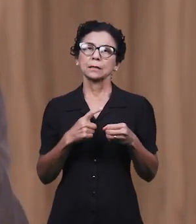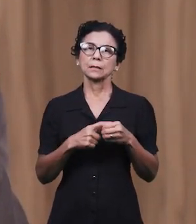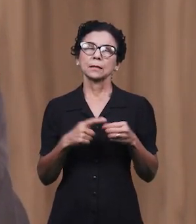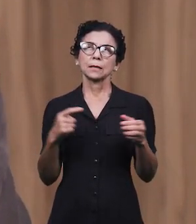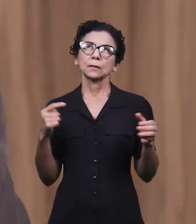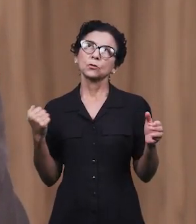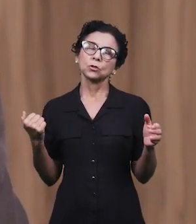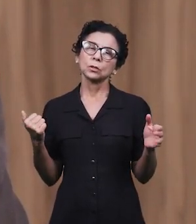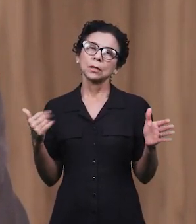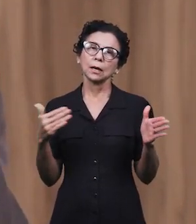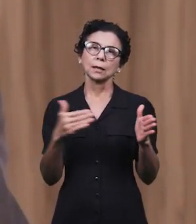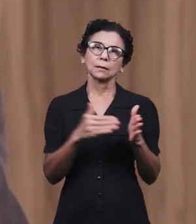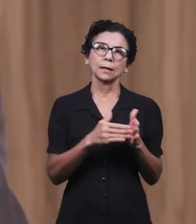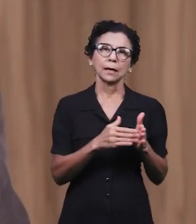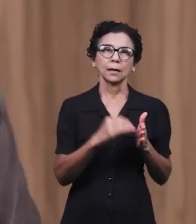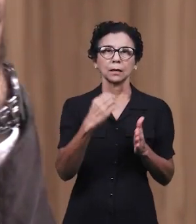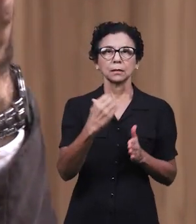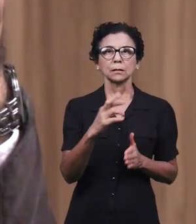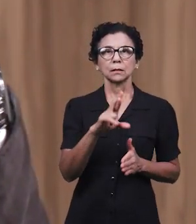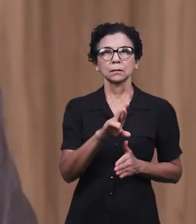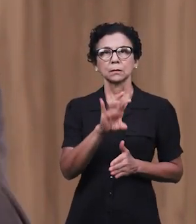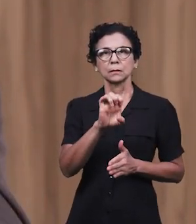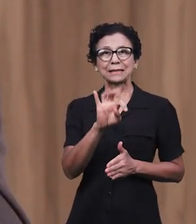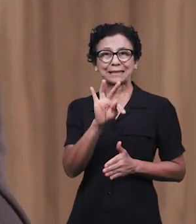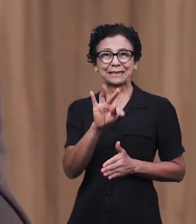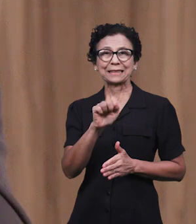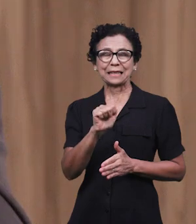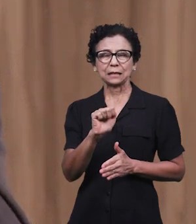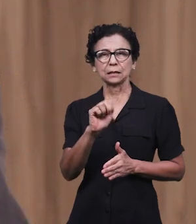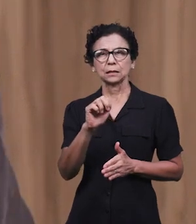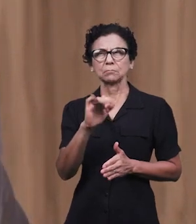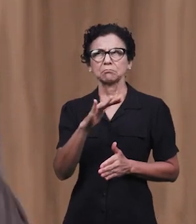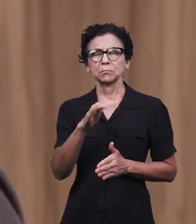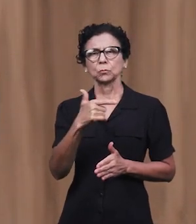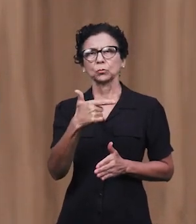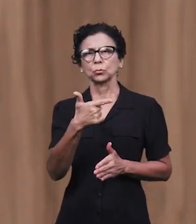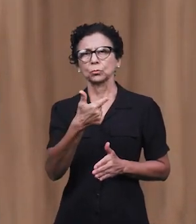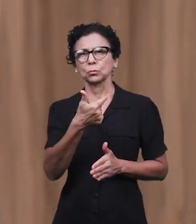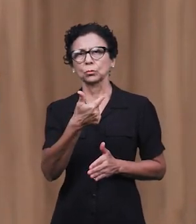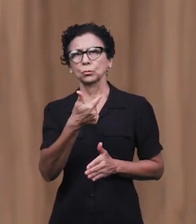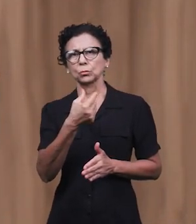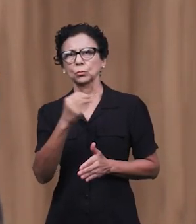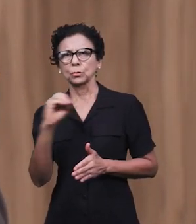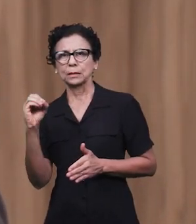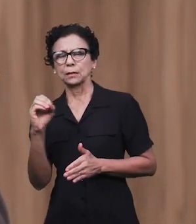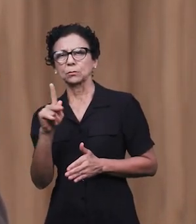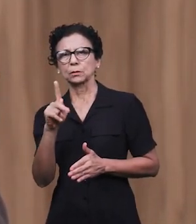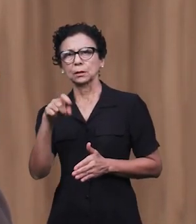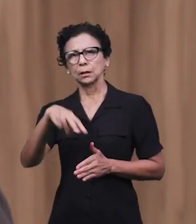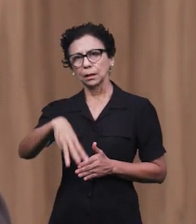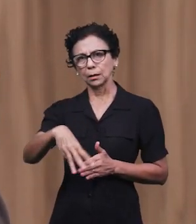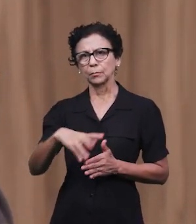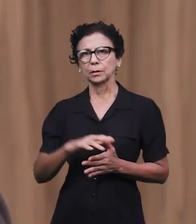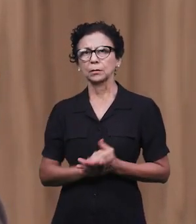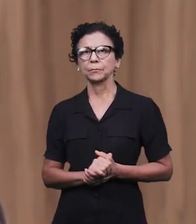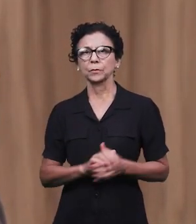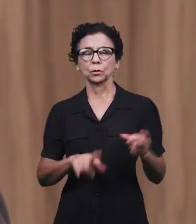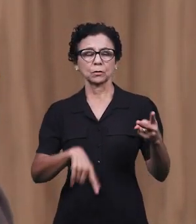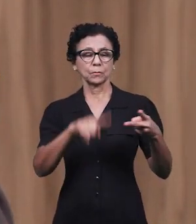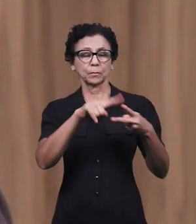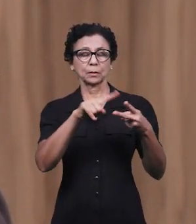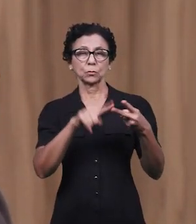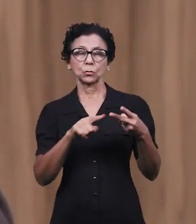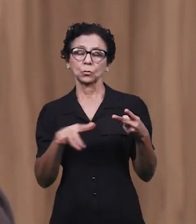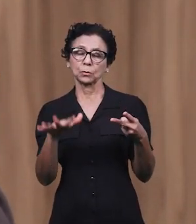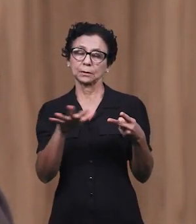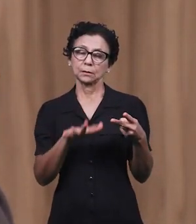essa navegação com um evento climático, não é? Que é o Euroaquilão.